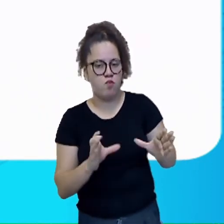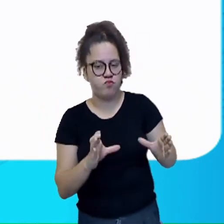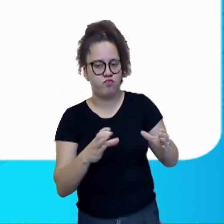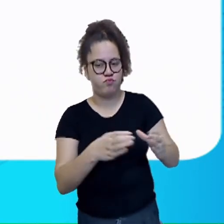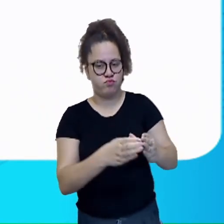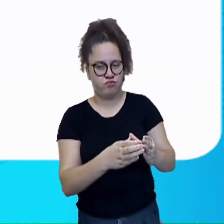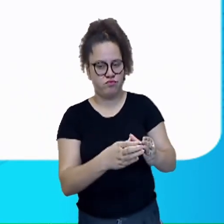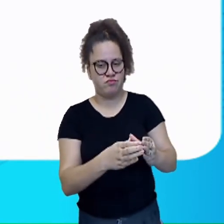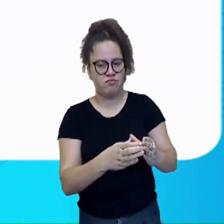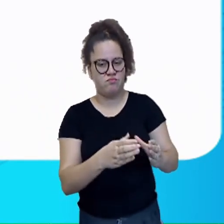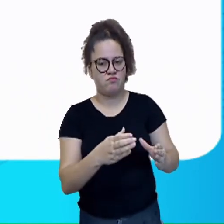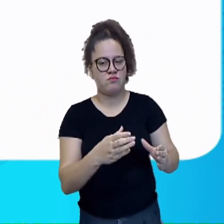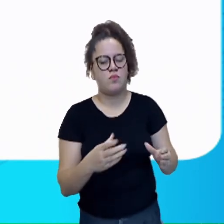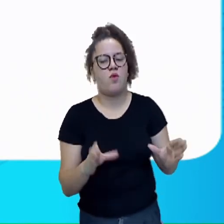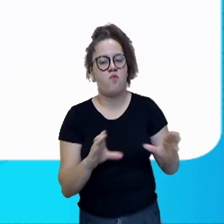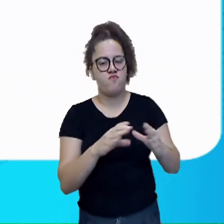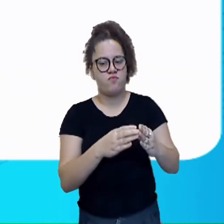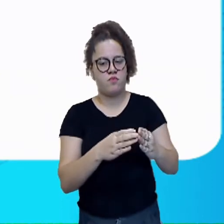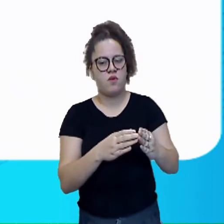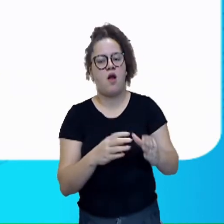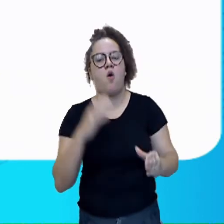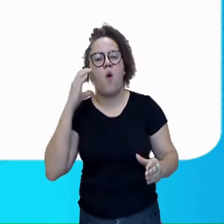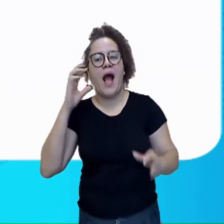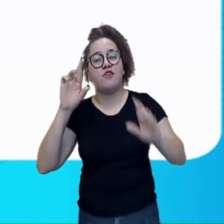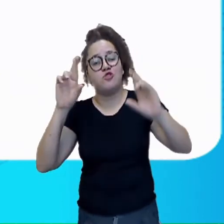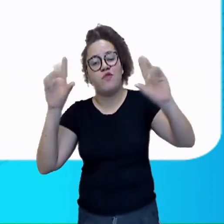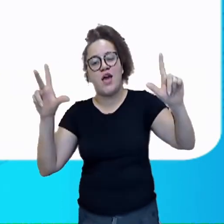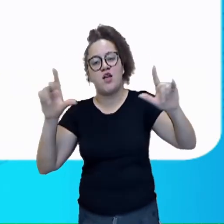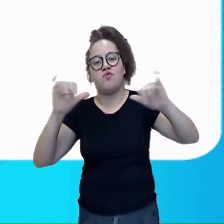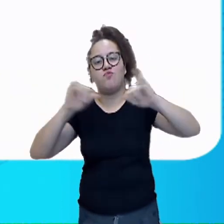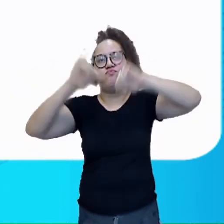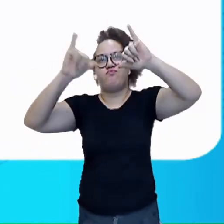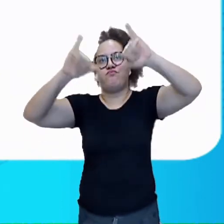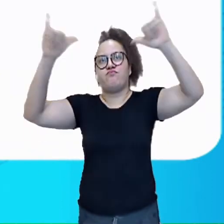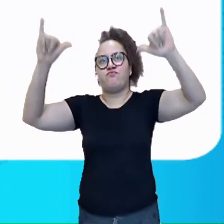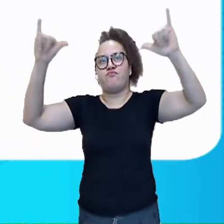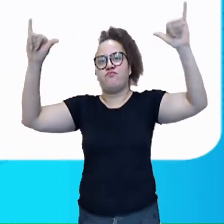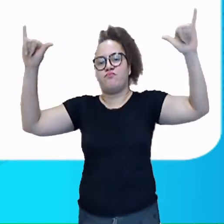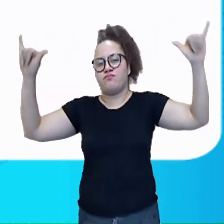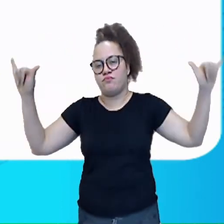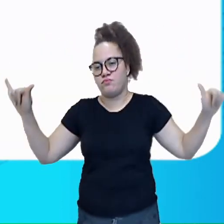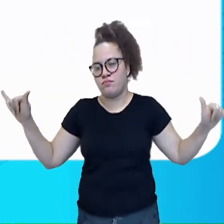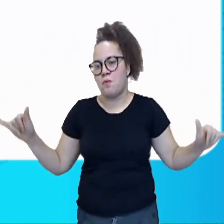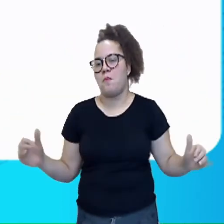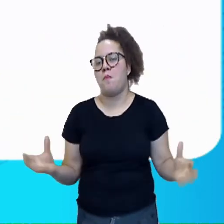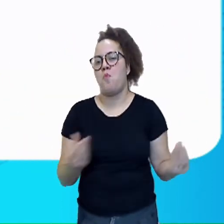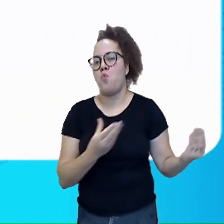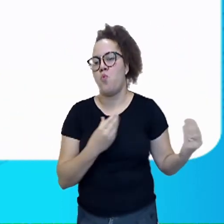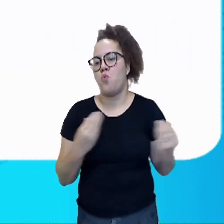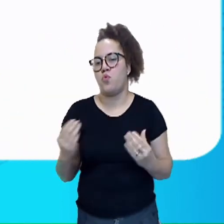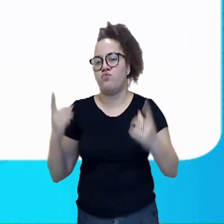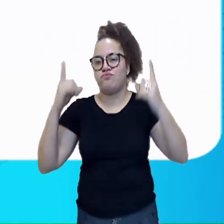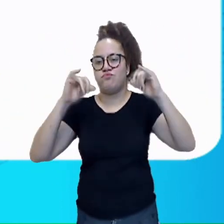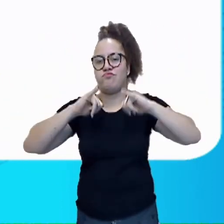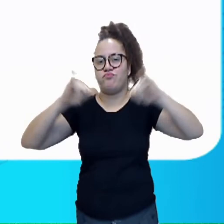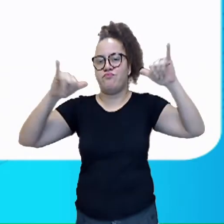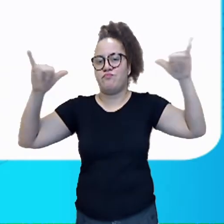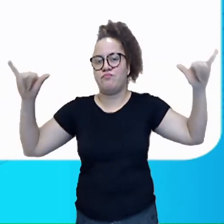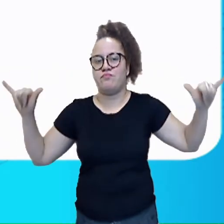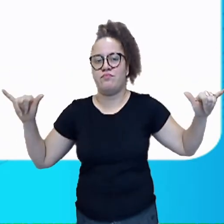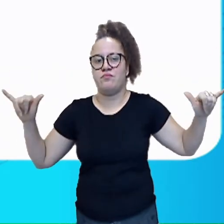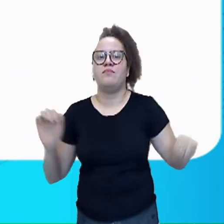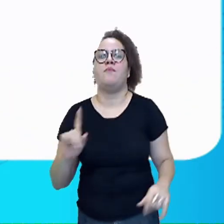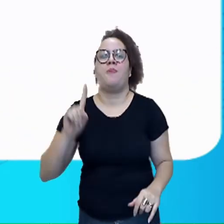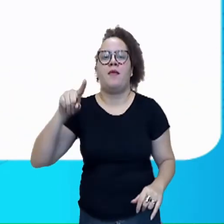não ganhava um espaço maior. Já o rádio, ele já veio com essa abrangência maior de informações. Depois tivemos a